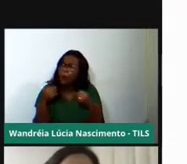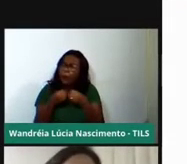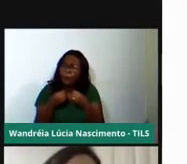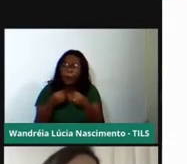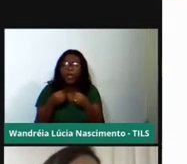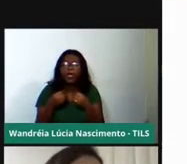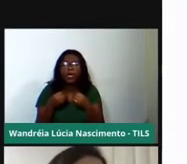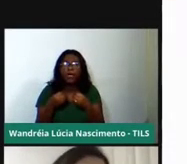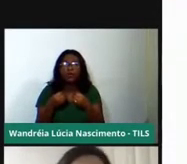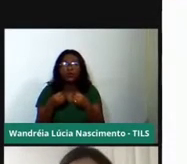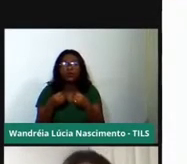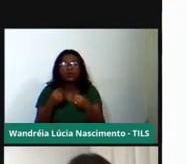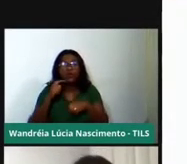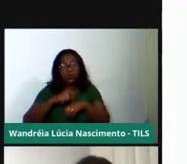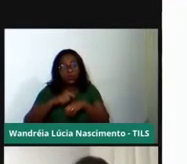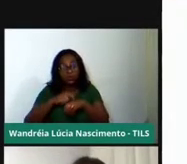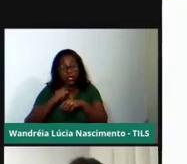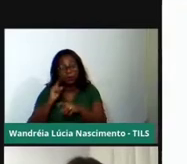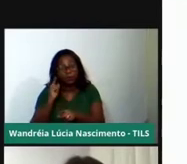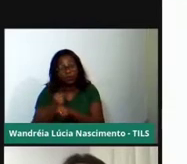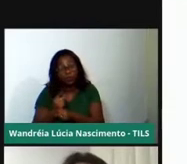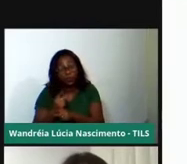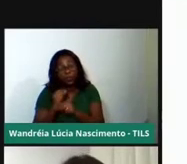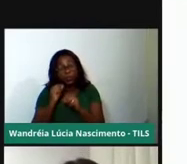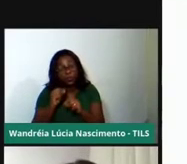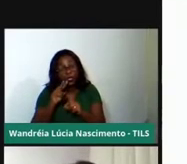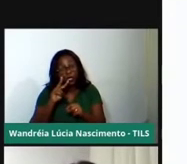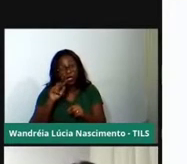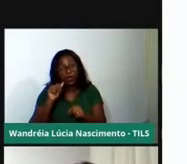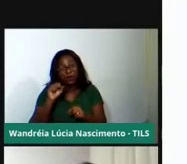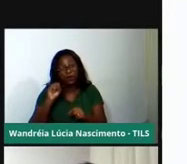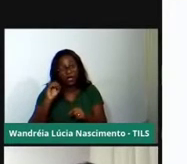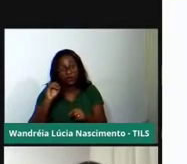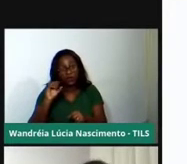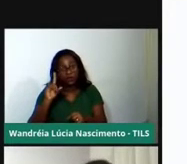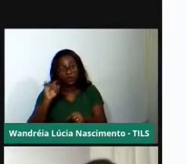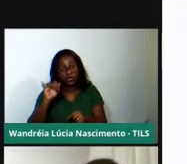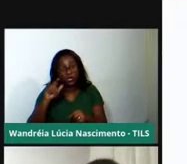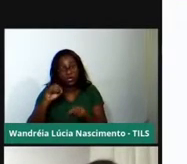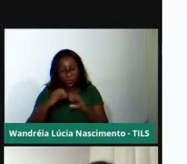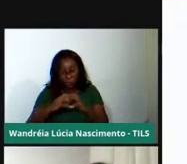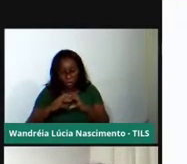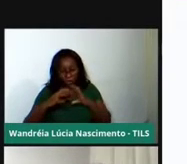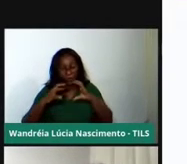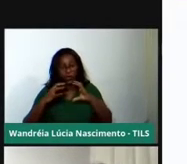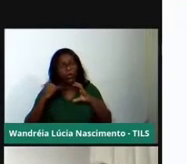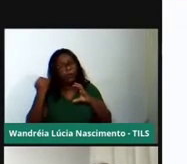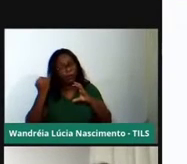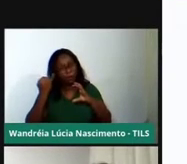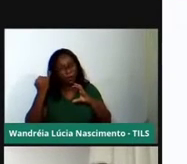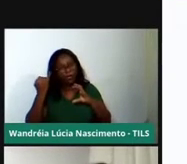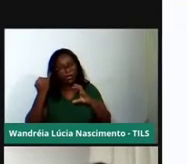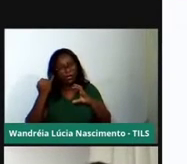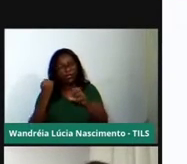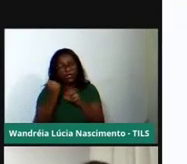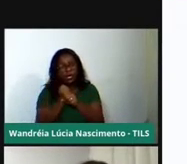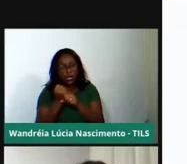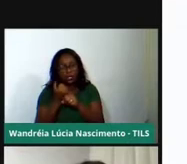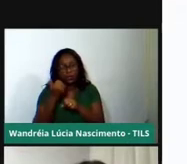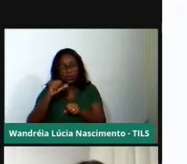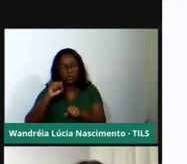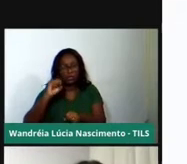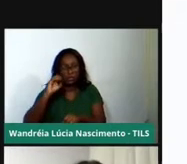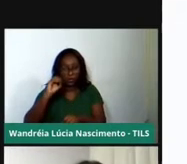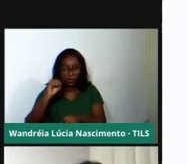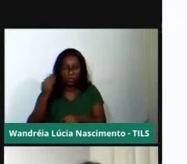à descoberta de um vasodilatador muito potente, que é o óxido nítrico. Na década de 80, alguns pesquisadores, que é o